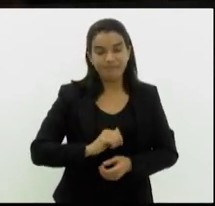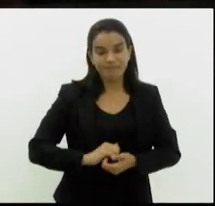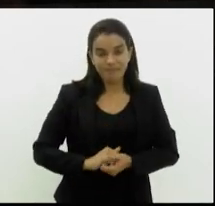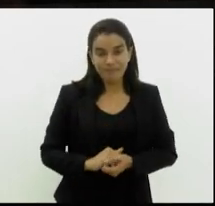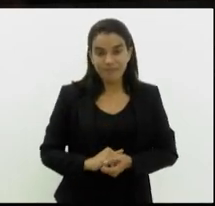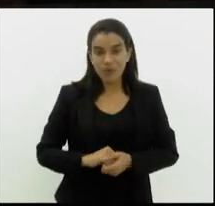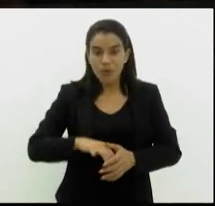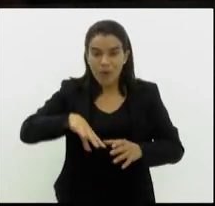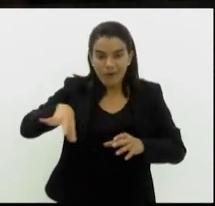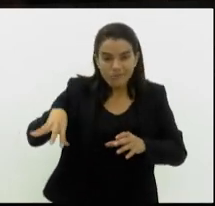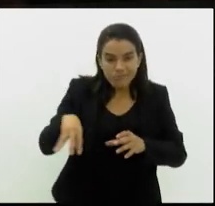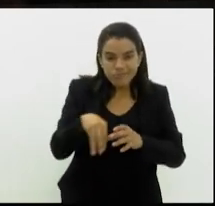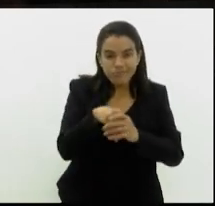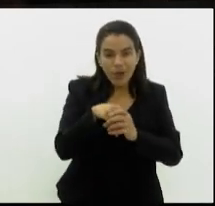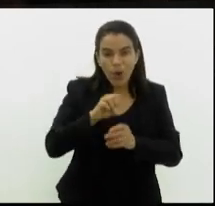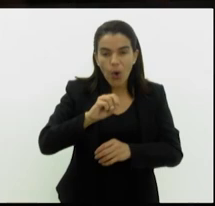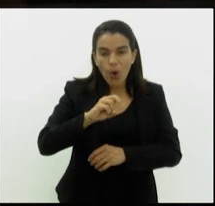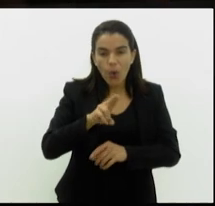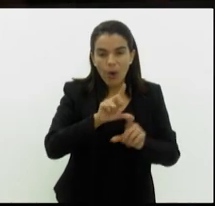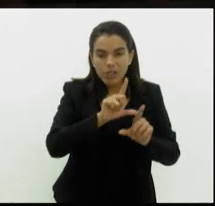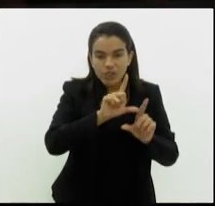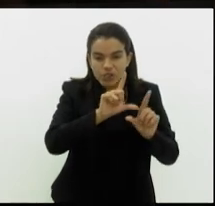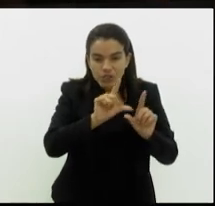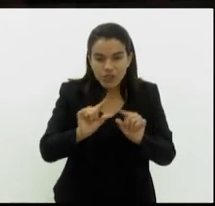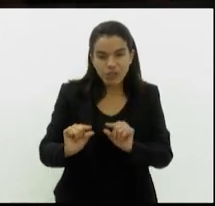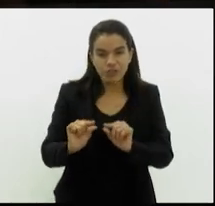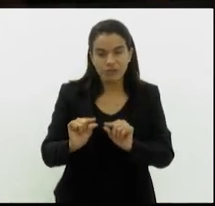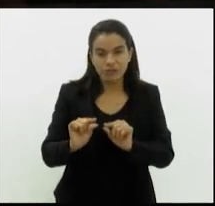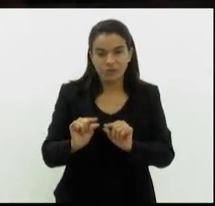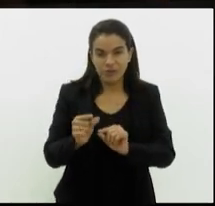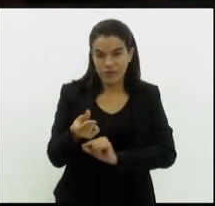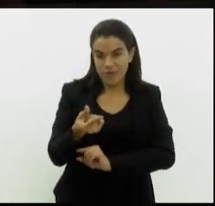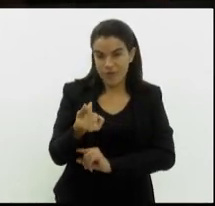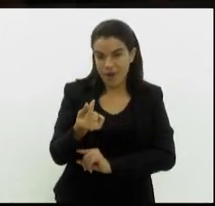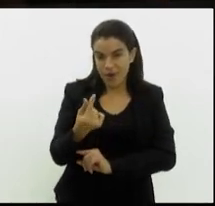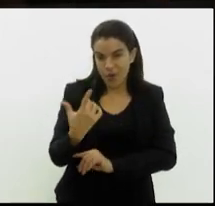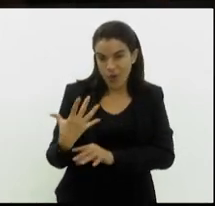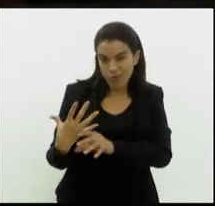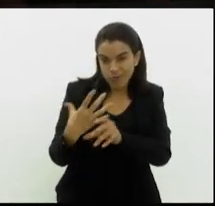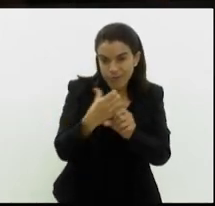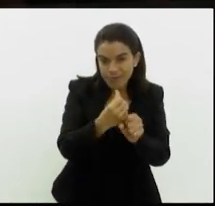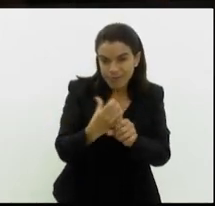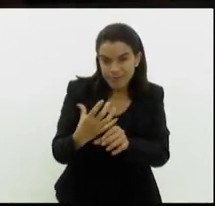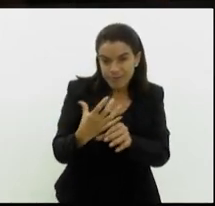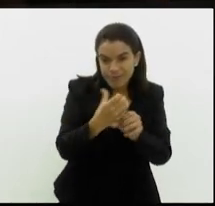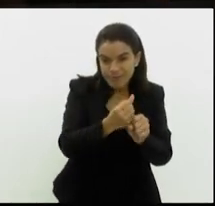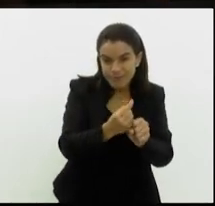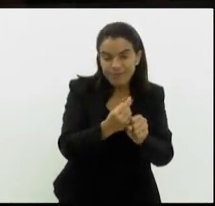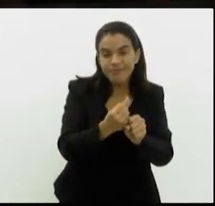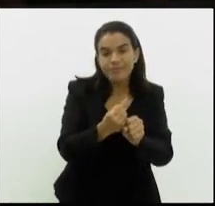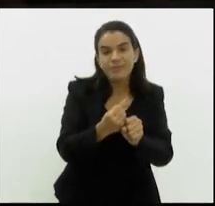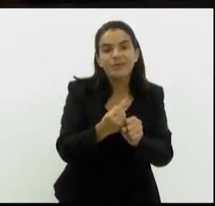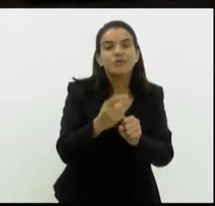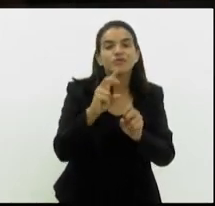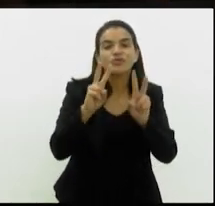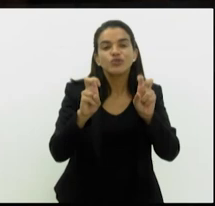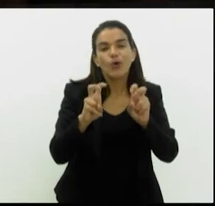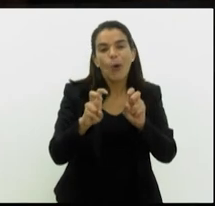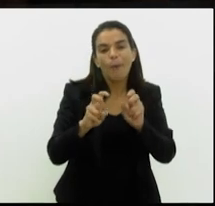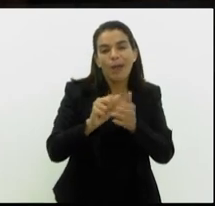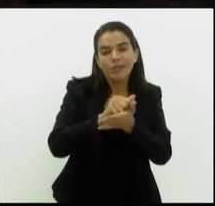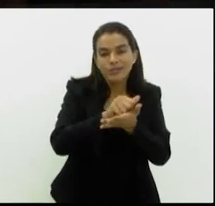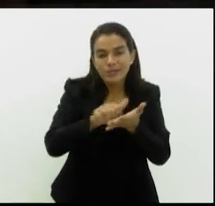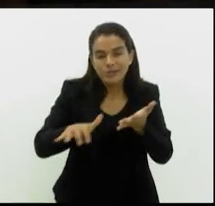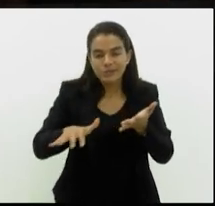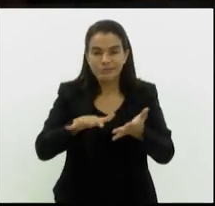uma introdução ou uma redução nesses valores orçamentários previstos para despesa de pessoal que